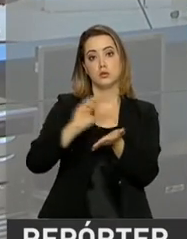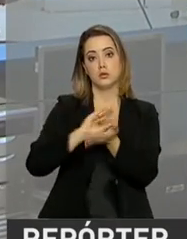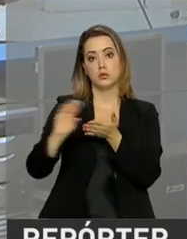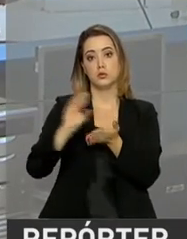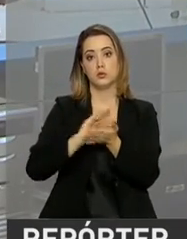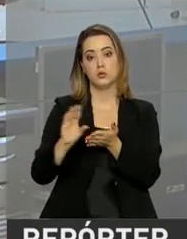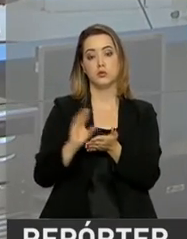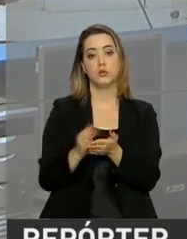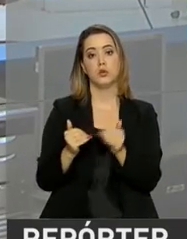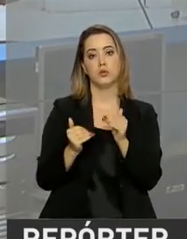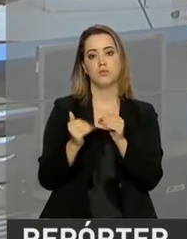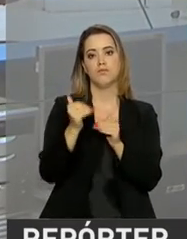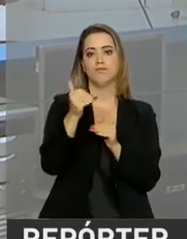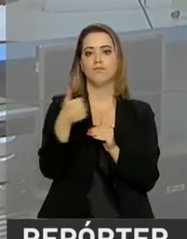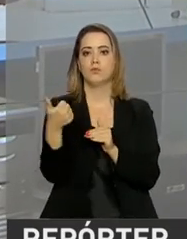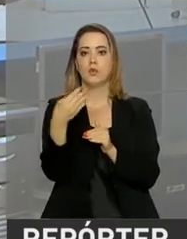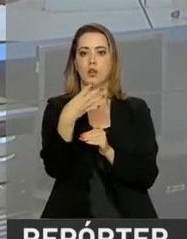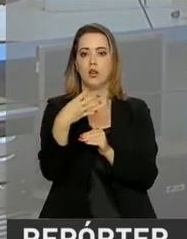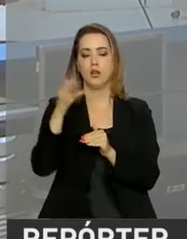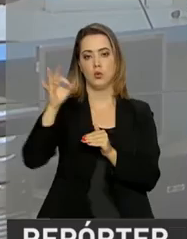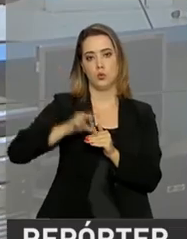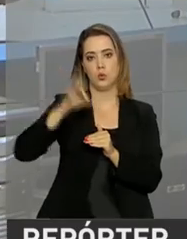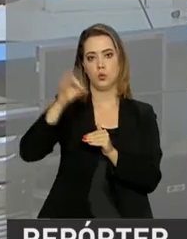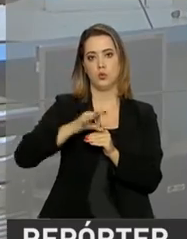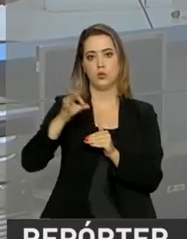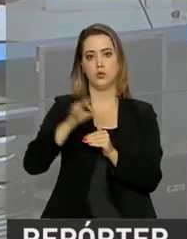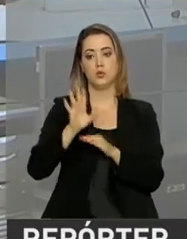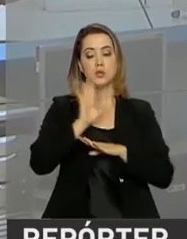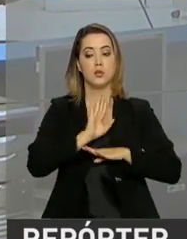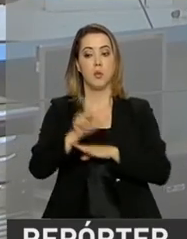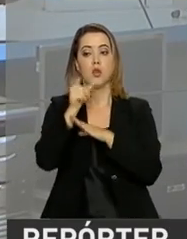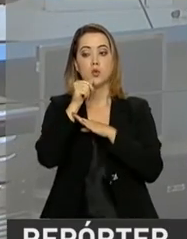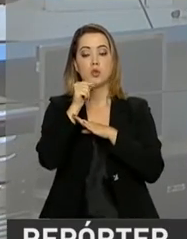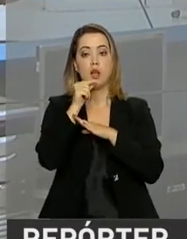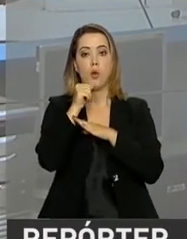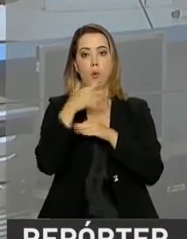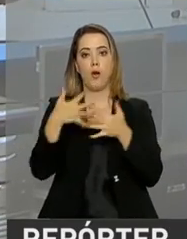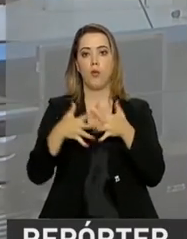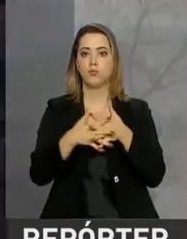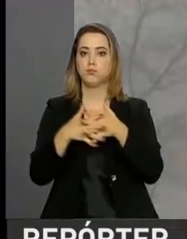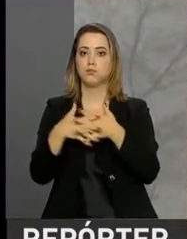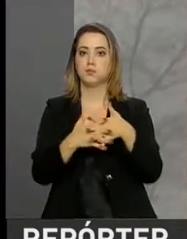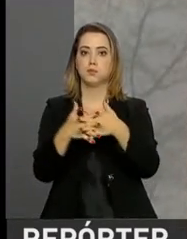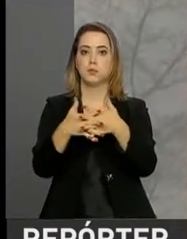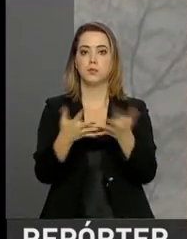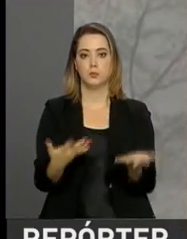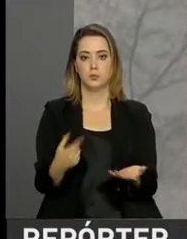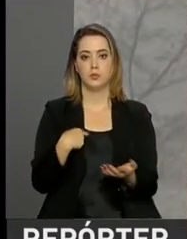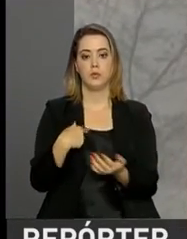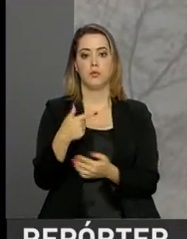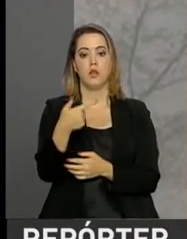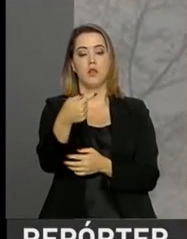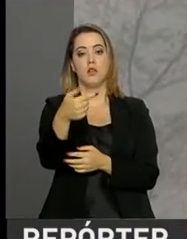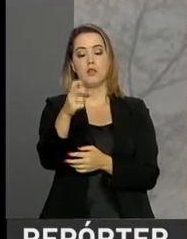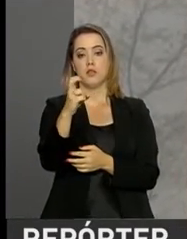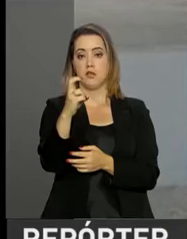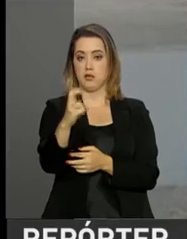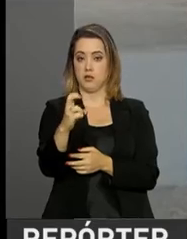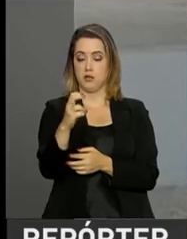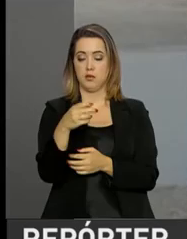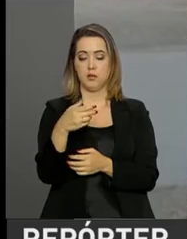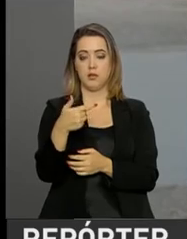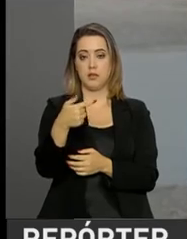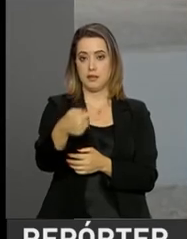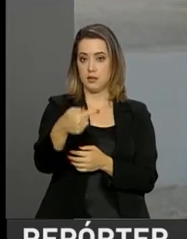carro-pipa aumentaram 14% em relação ao mesmo período de 2011 foram cerca de 778